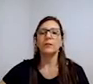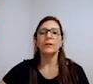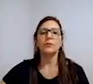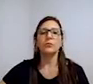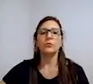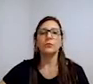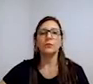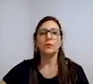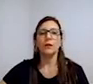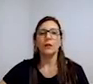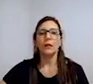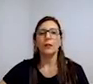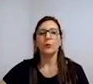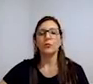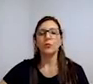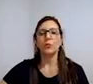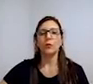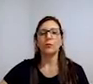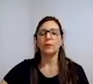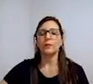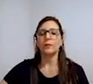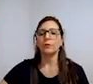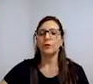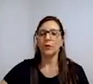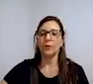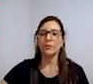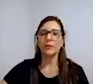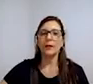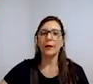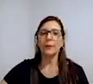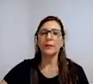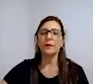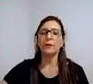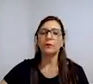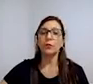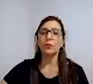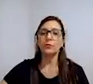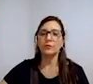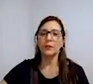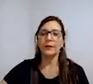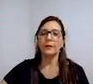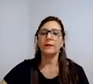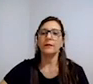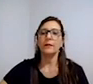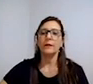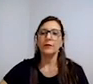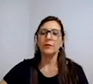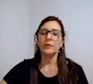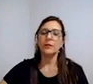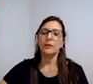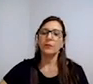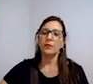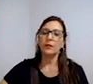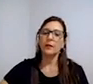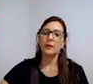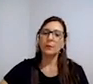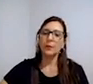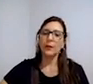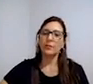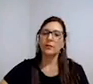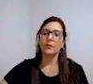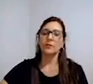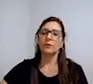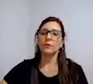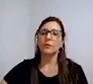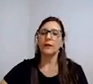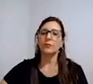encontra vários núcleos. Ele possui uma contração forte, rápida e voluntária. Isso significa que